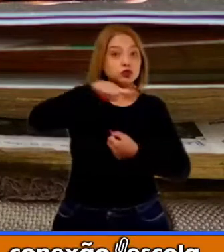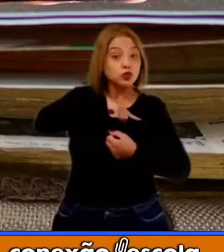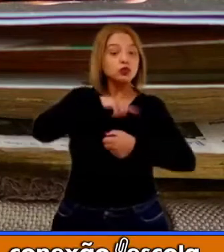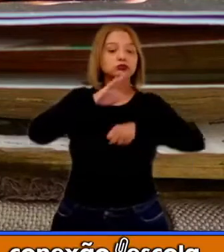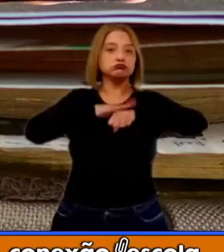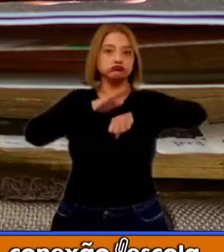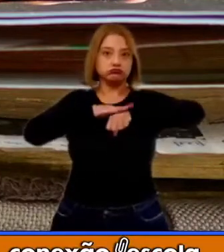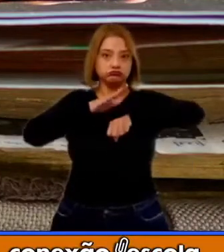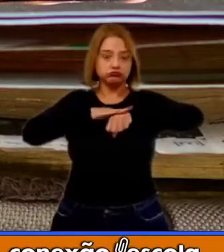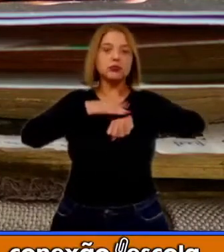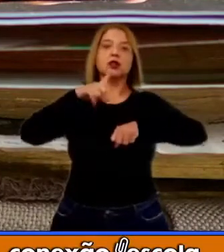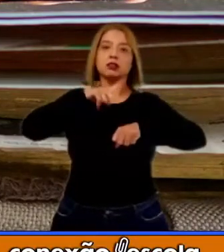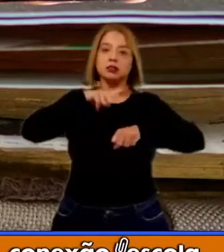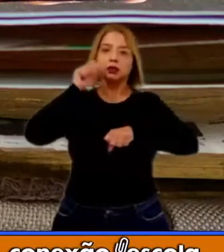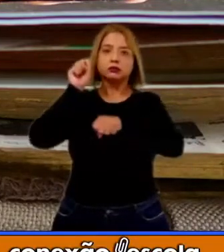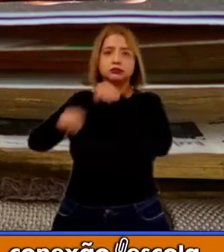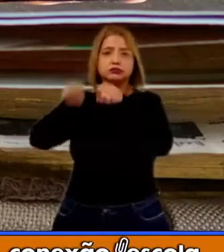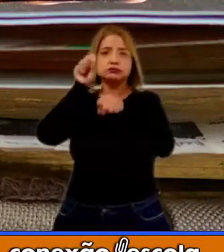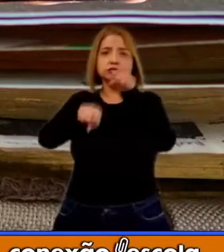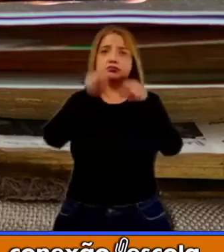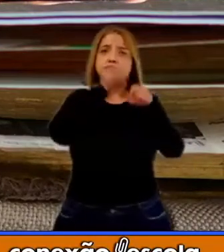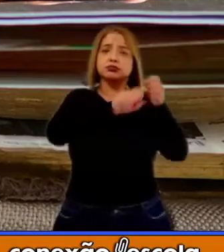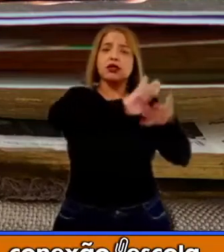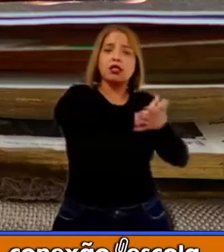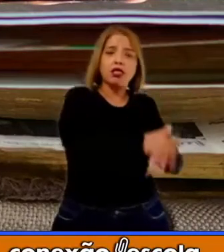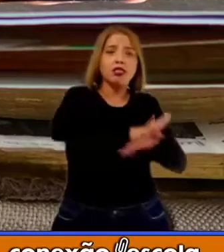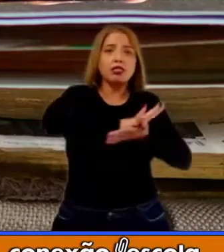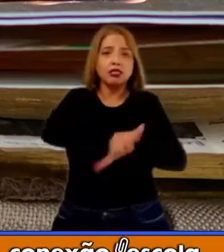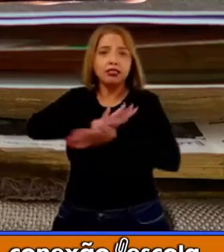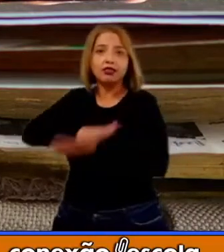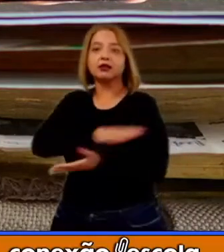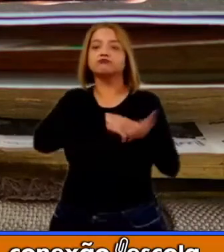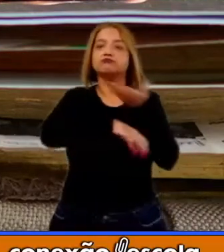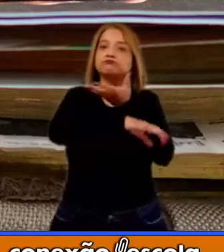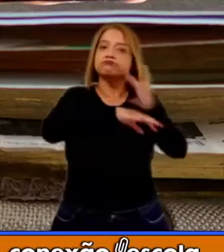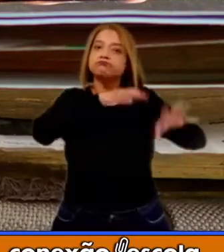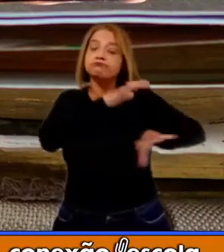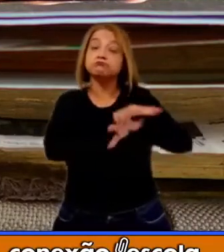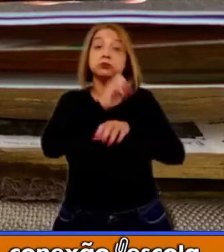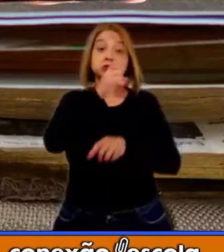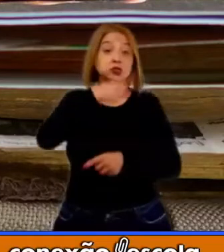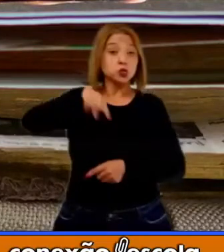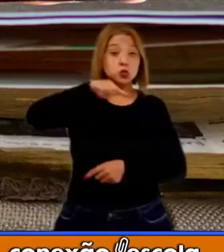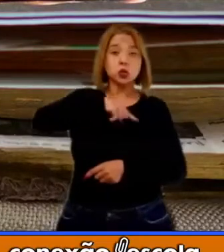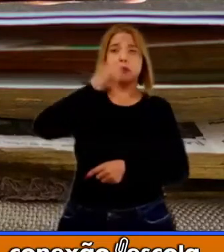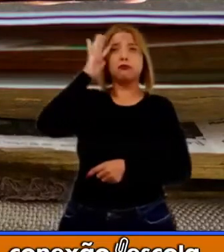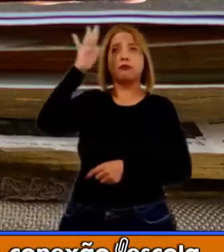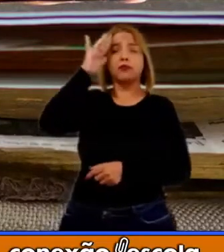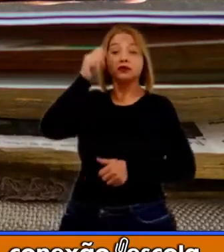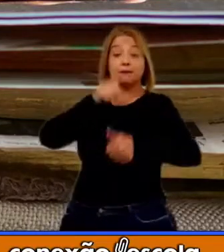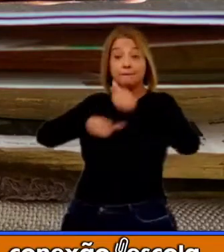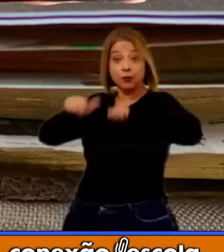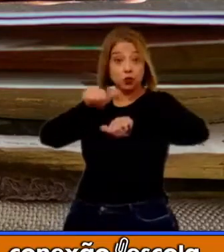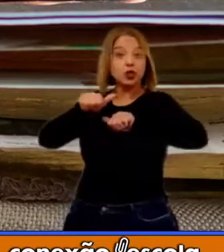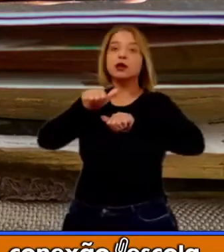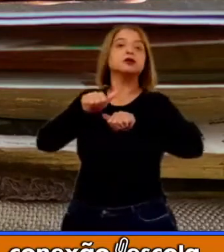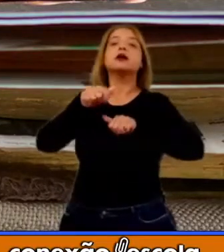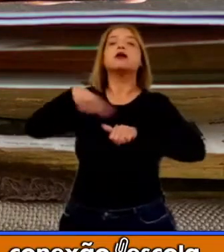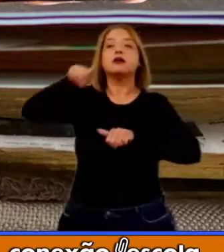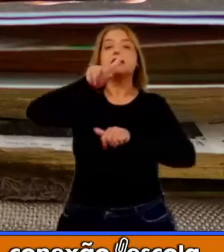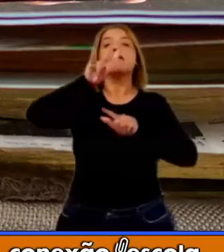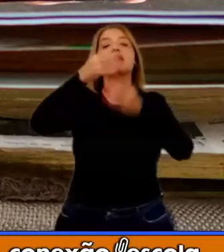tem destruído o meio ambiente. Se não repensarmos nas nossas ações, podemos prejudicar o meio ambiente e,